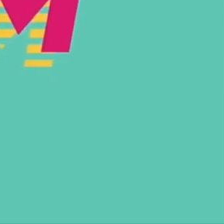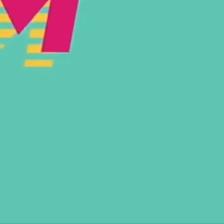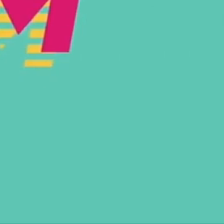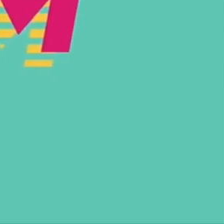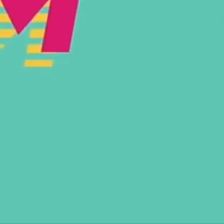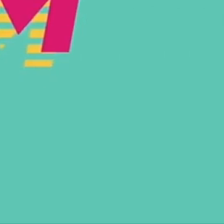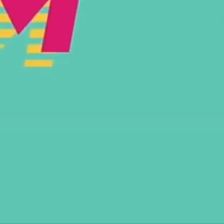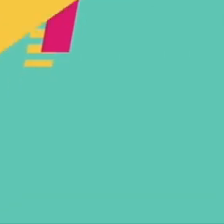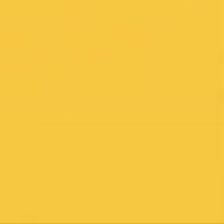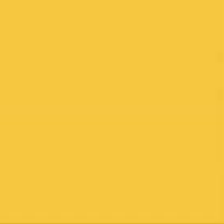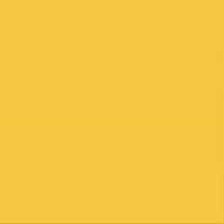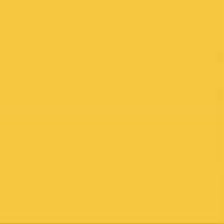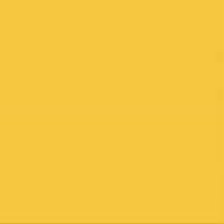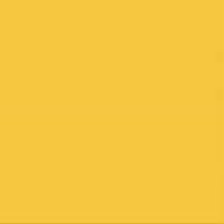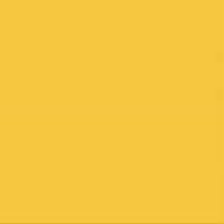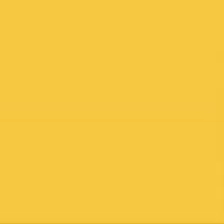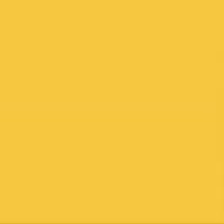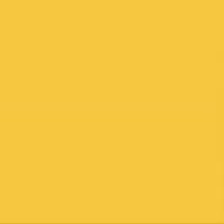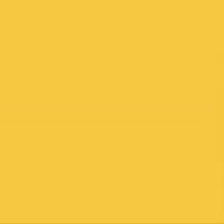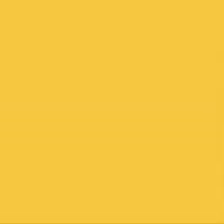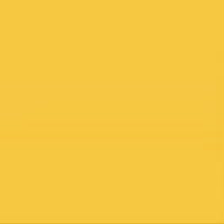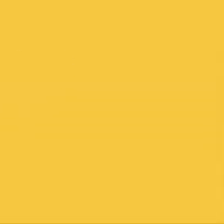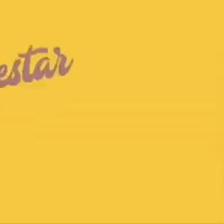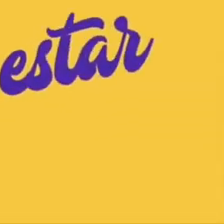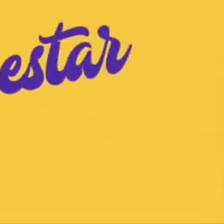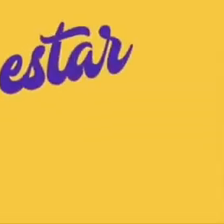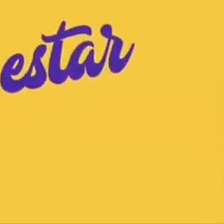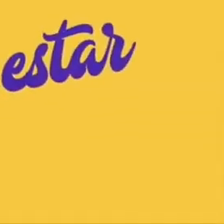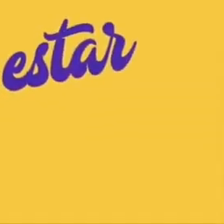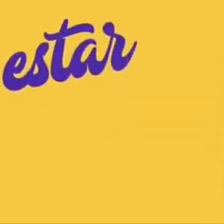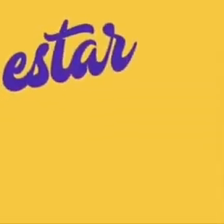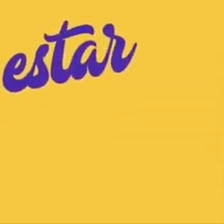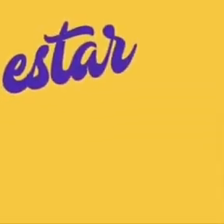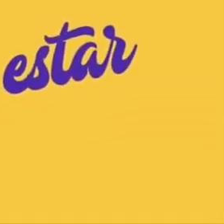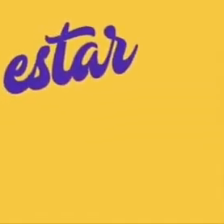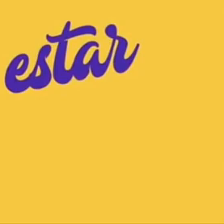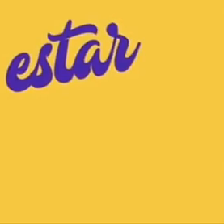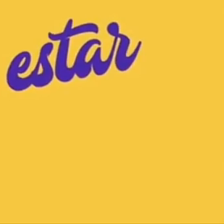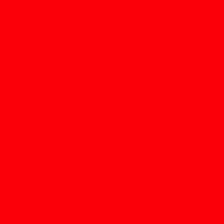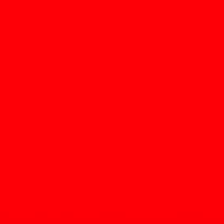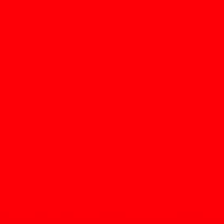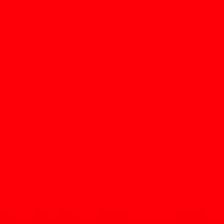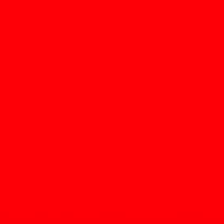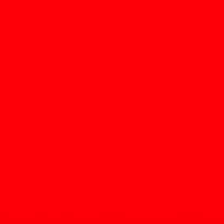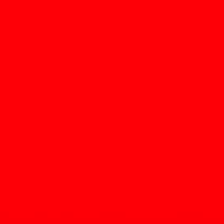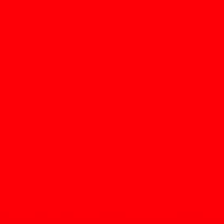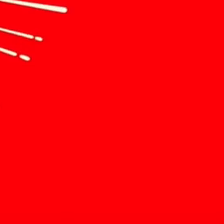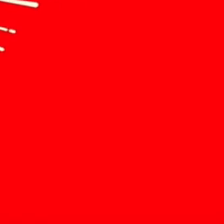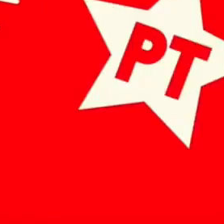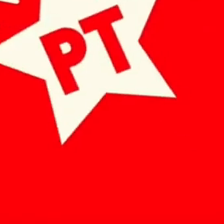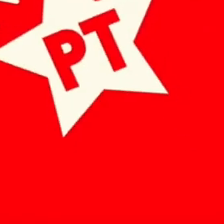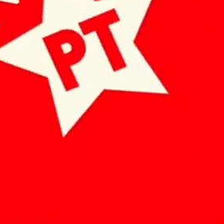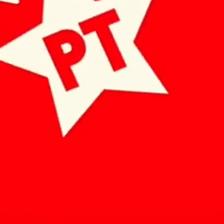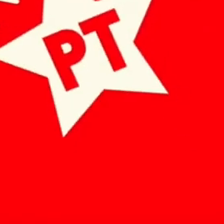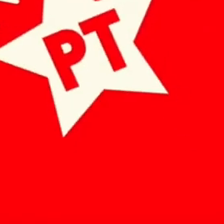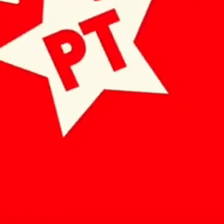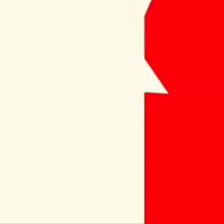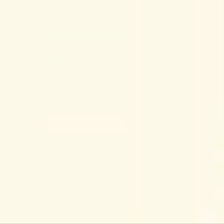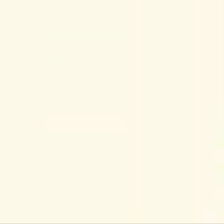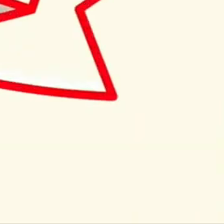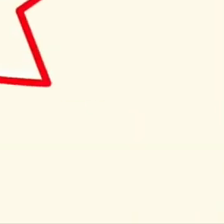lugar que é bom pra mim, é onde eu quiser estar. A estrela ainda